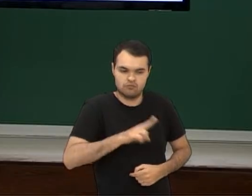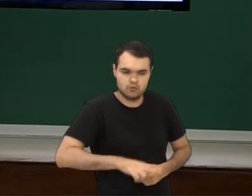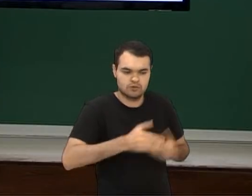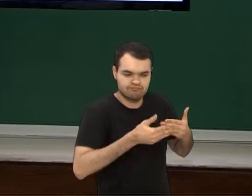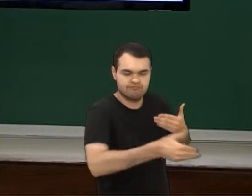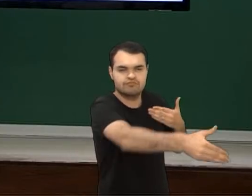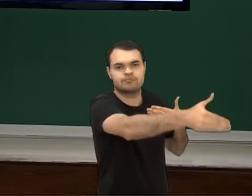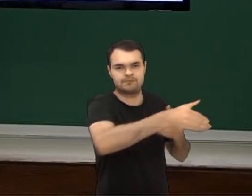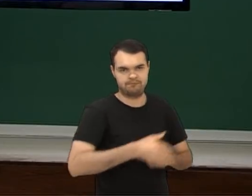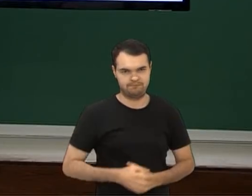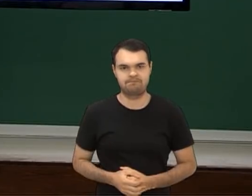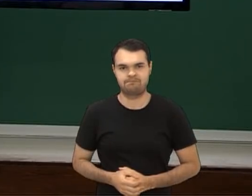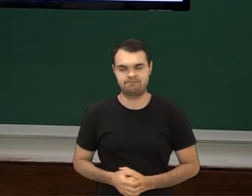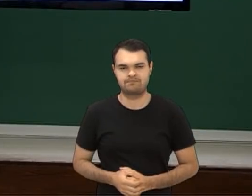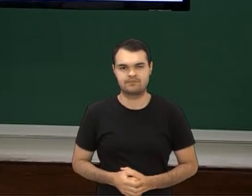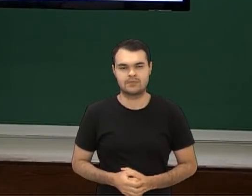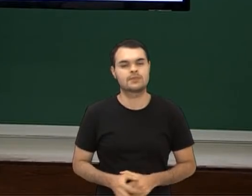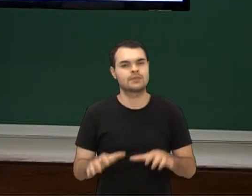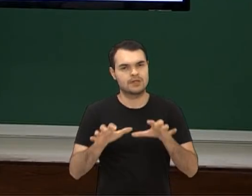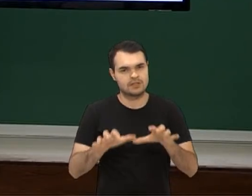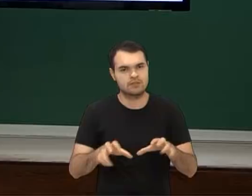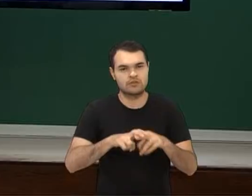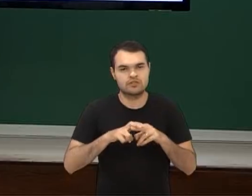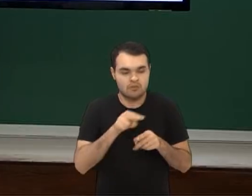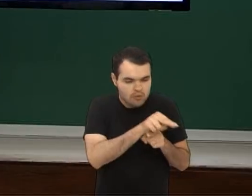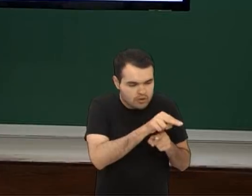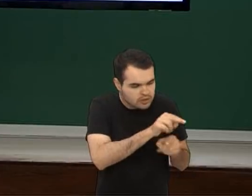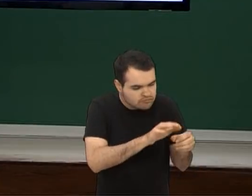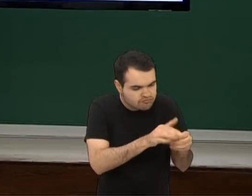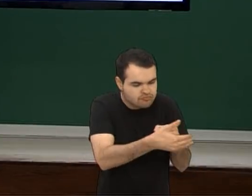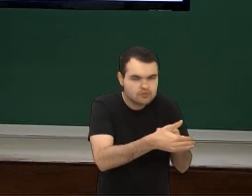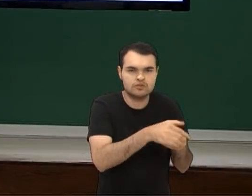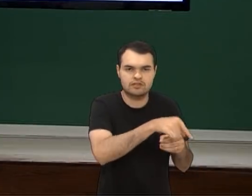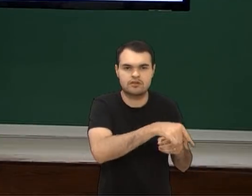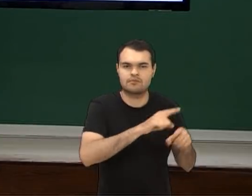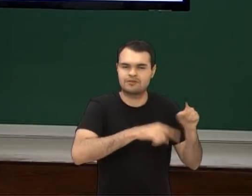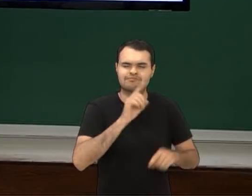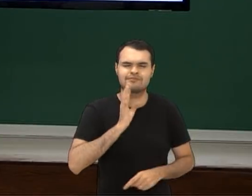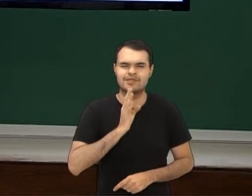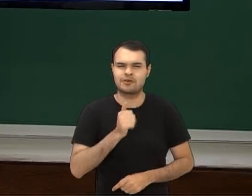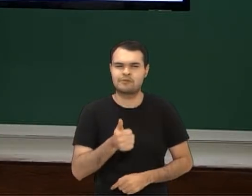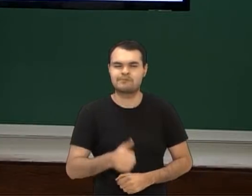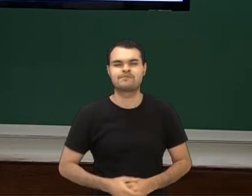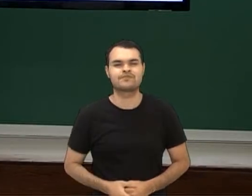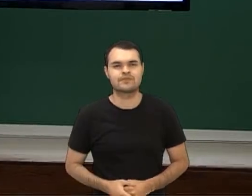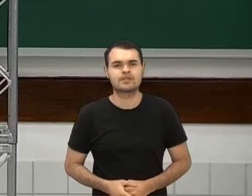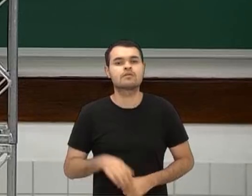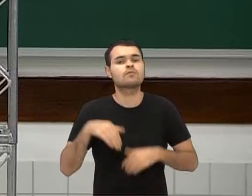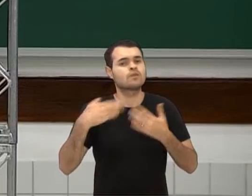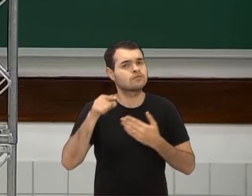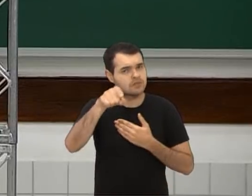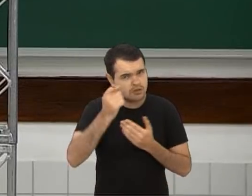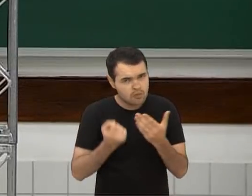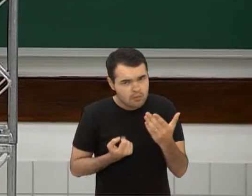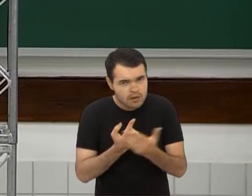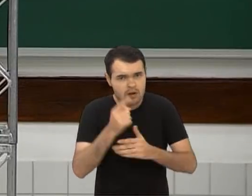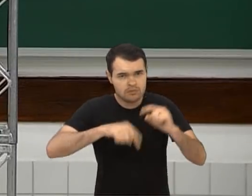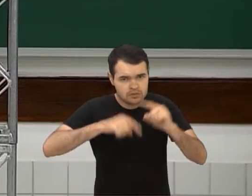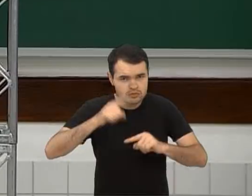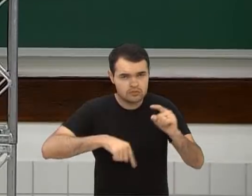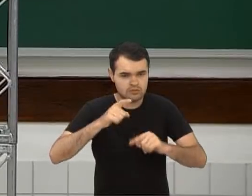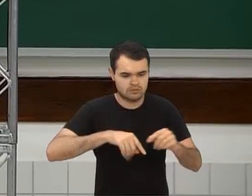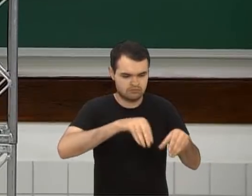produto. E assim acaba por protegê-lo. Então é bem bacana. Quando você comprar um produtinho que venha com